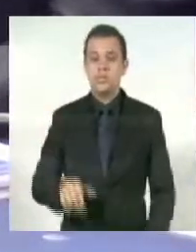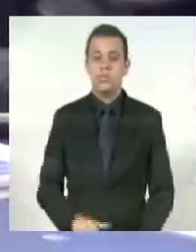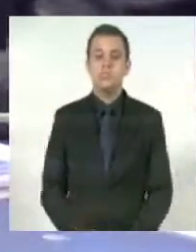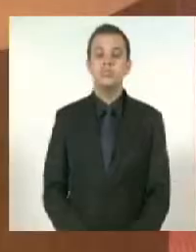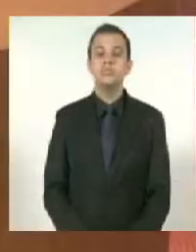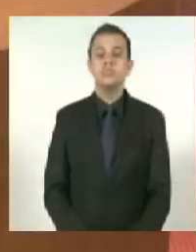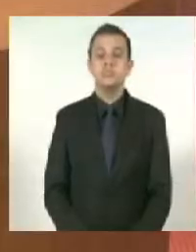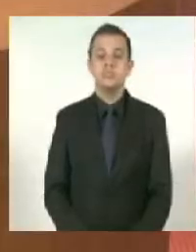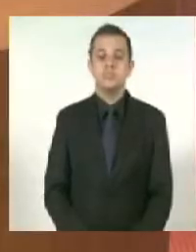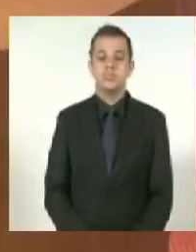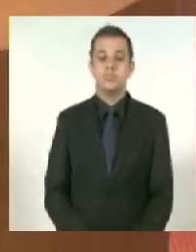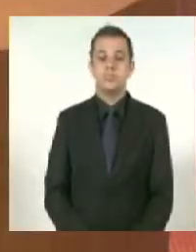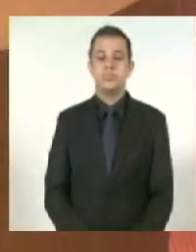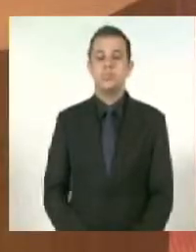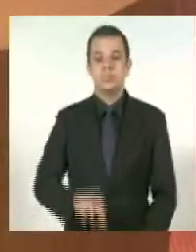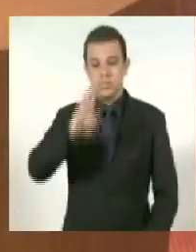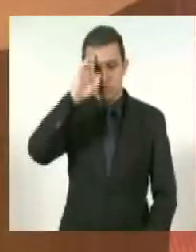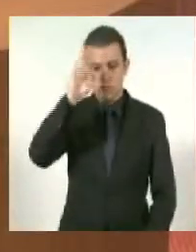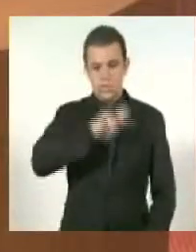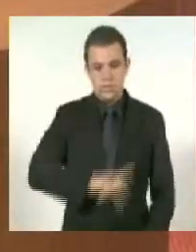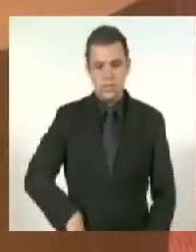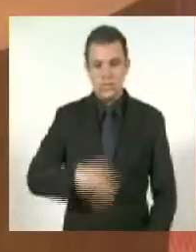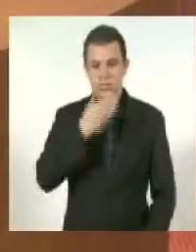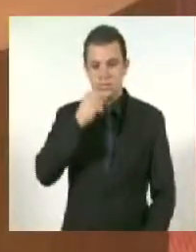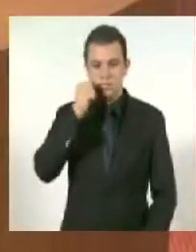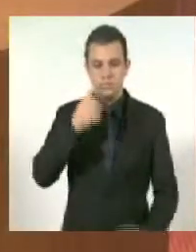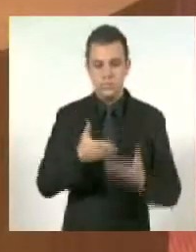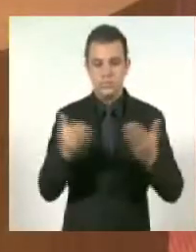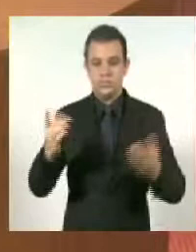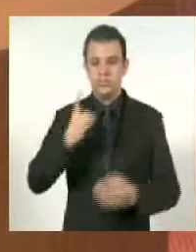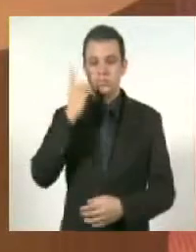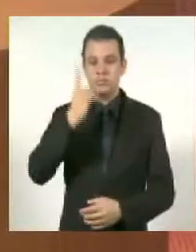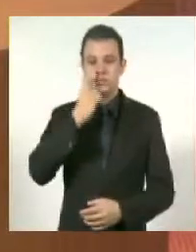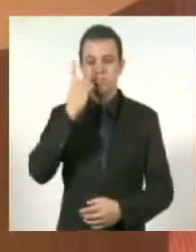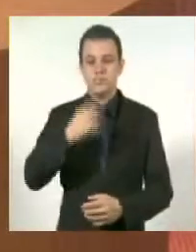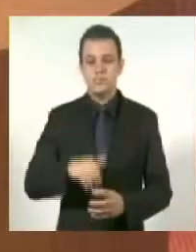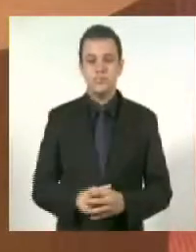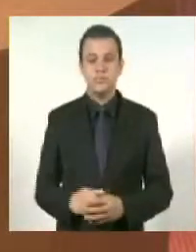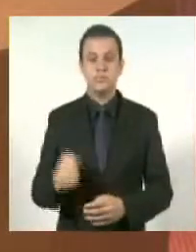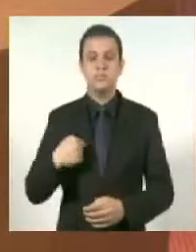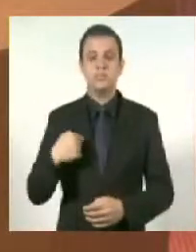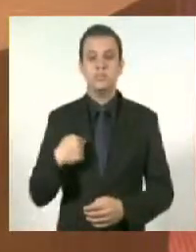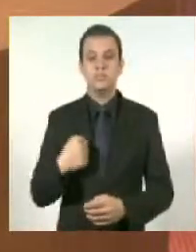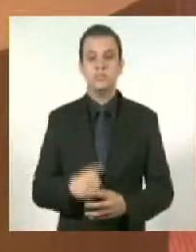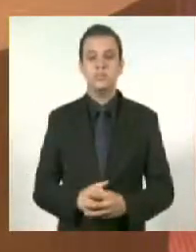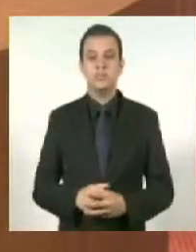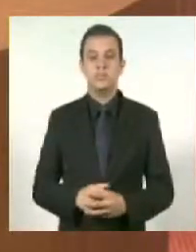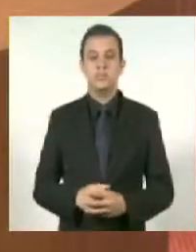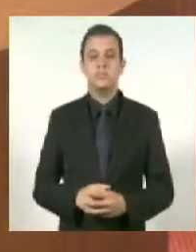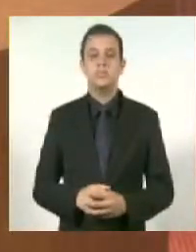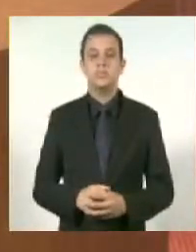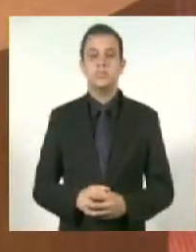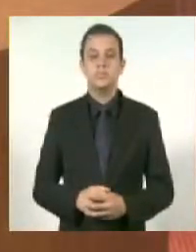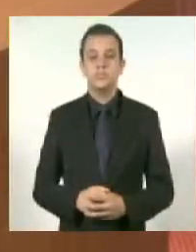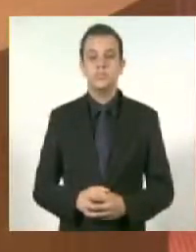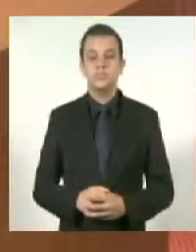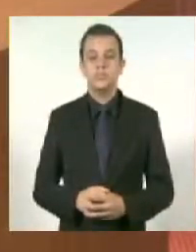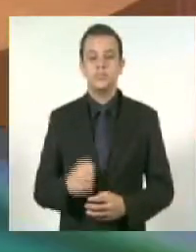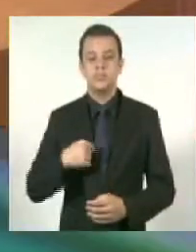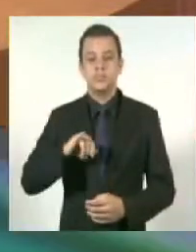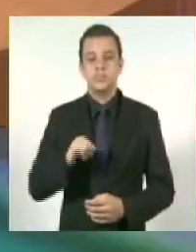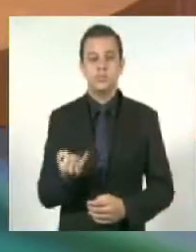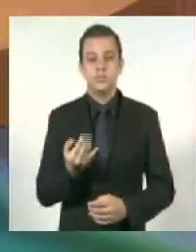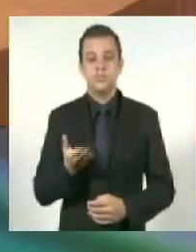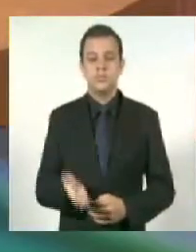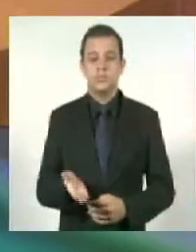Senhor presidente, senhores deputados, senhoras deputadas, eu venho acompanhando com atenção essa polêmica em